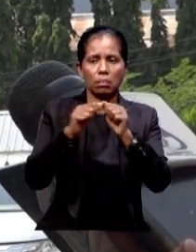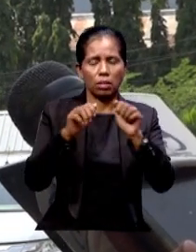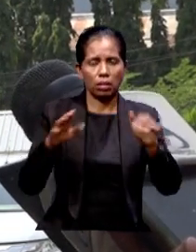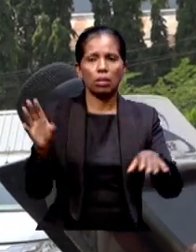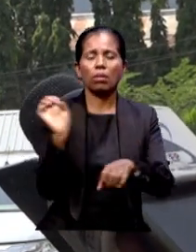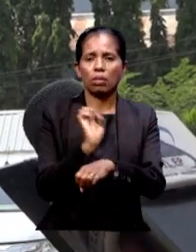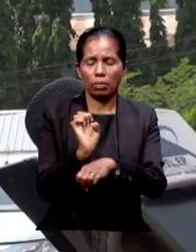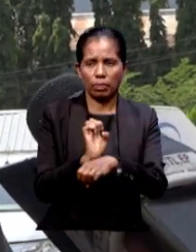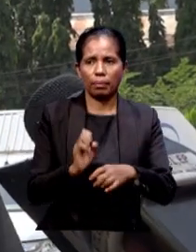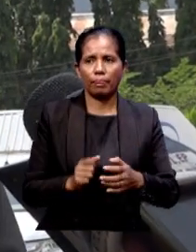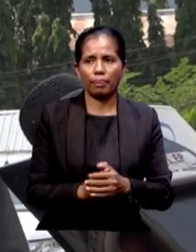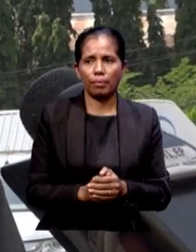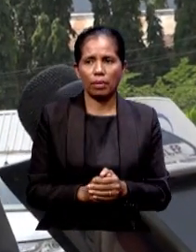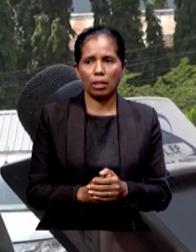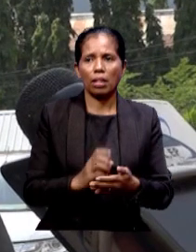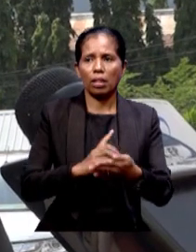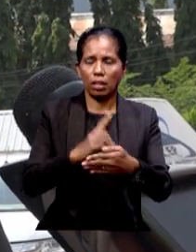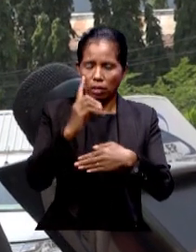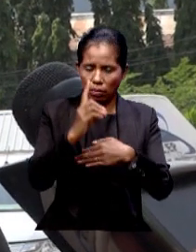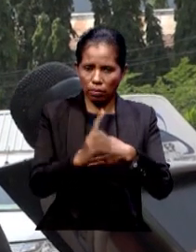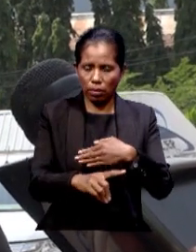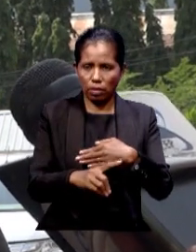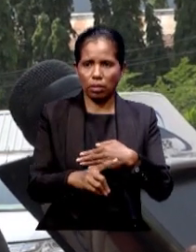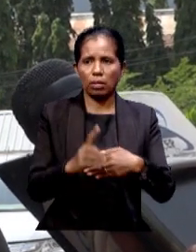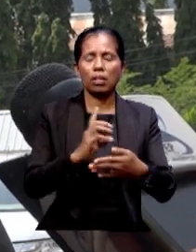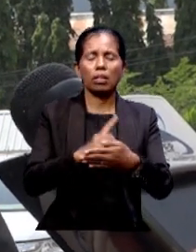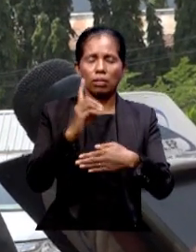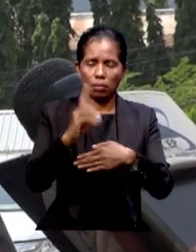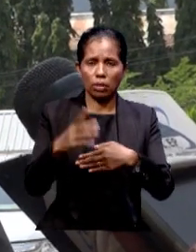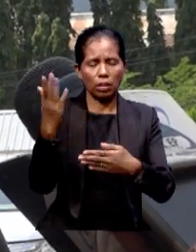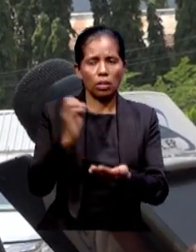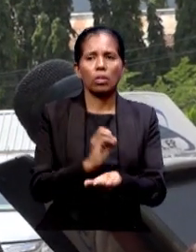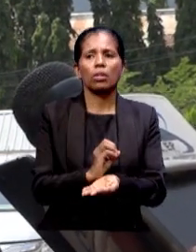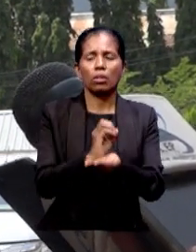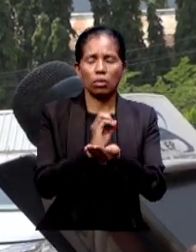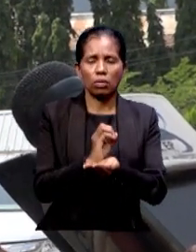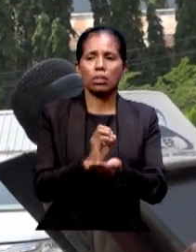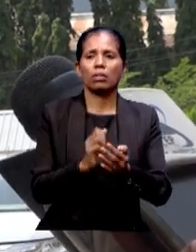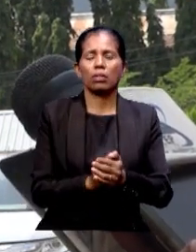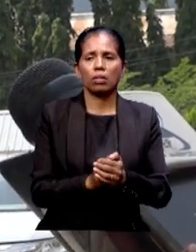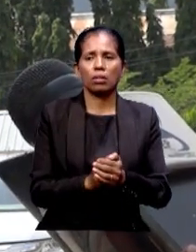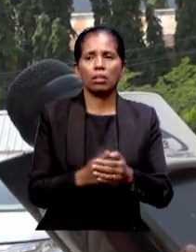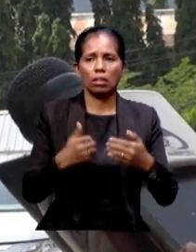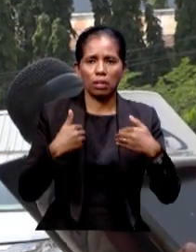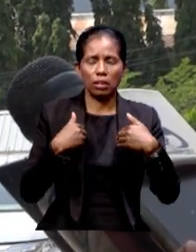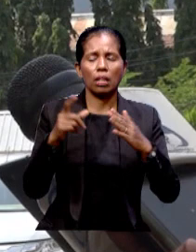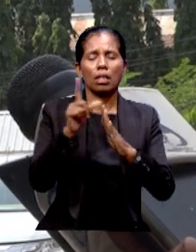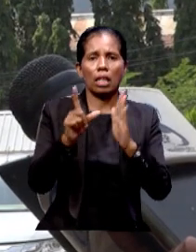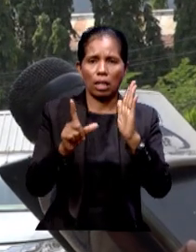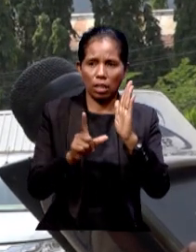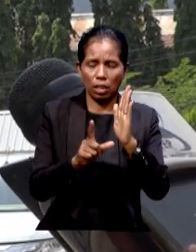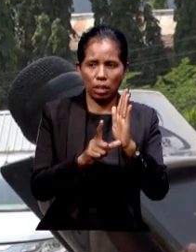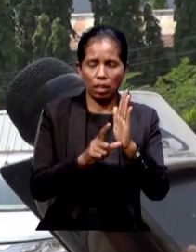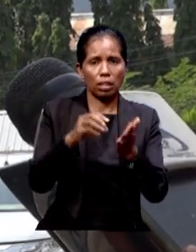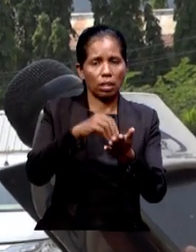ekonomia antau desenvolvimento ida be ia kono ikusi ne ne conceito ida be ke nia mai usile inang prevé